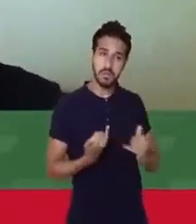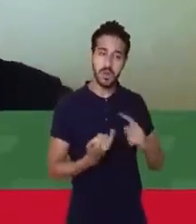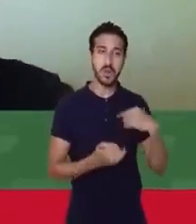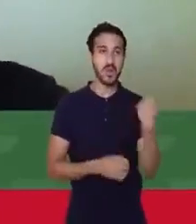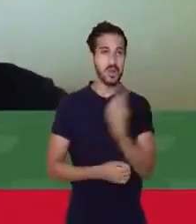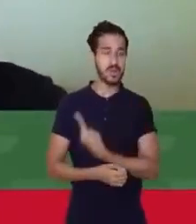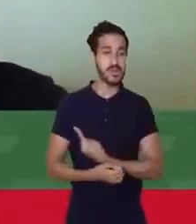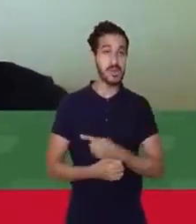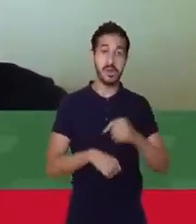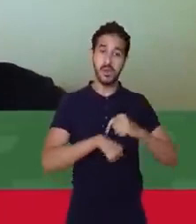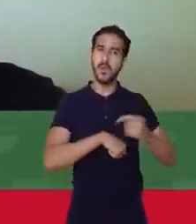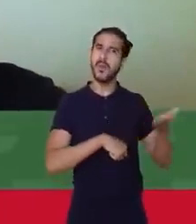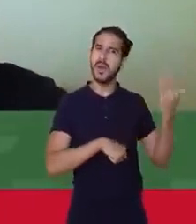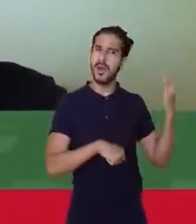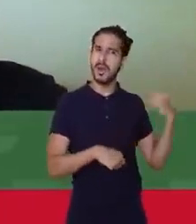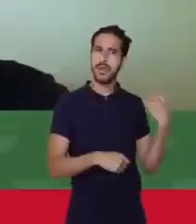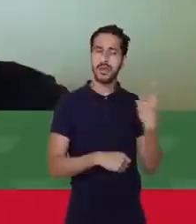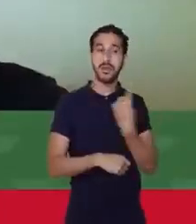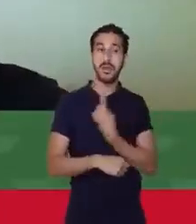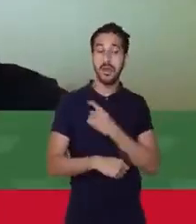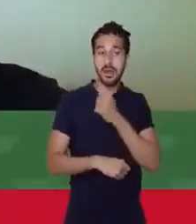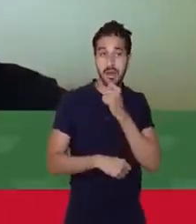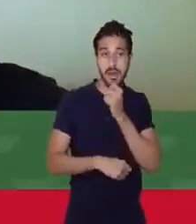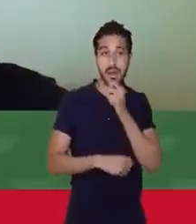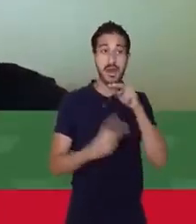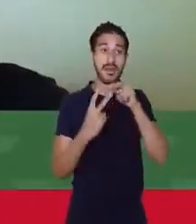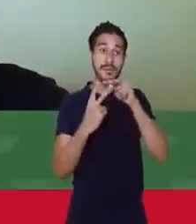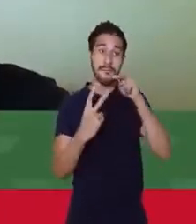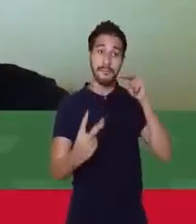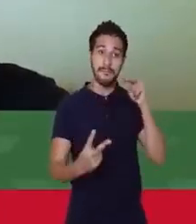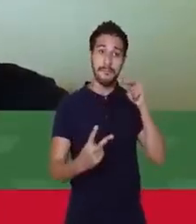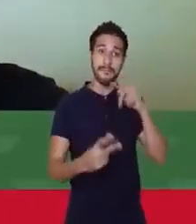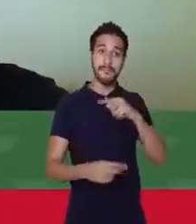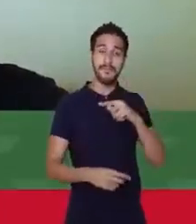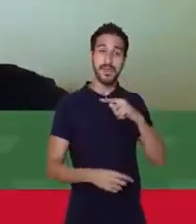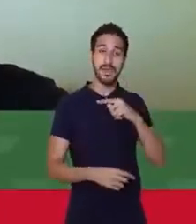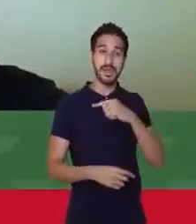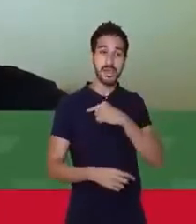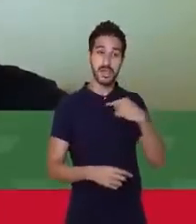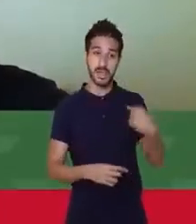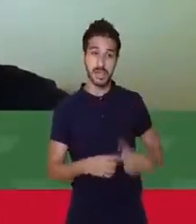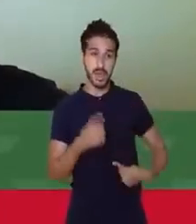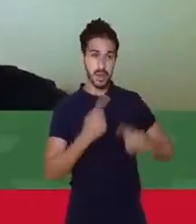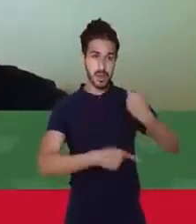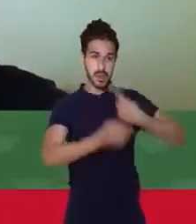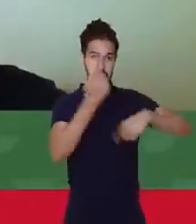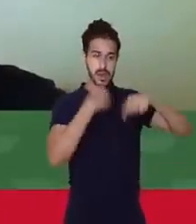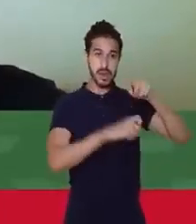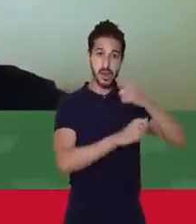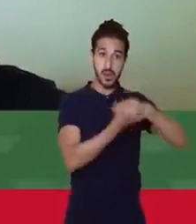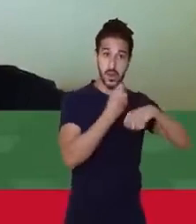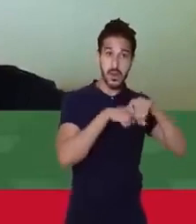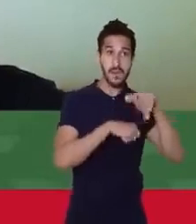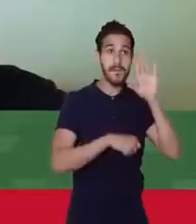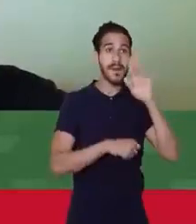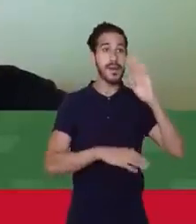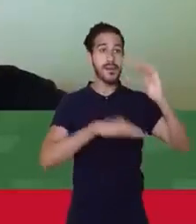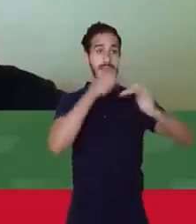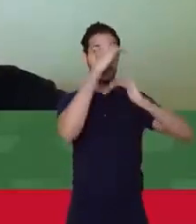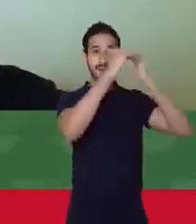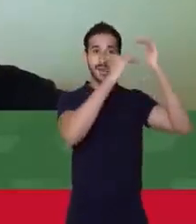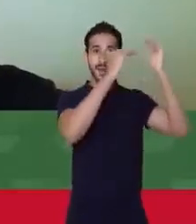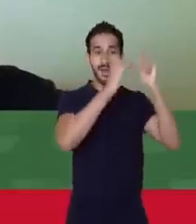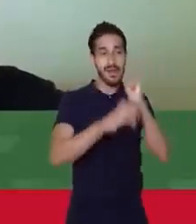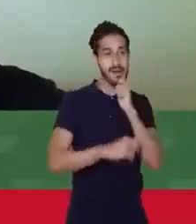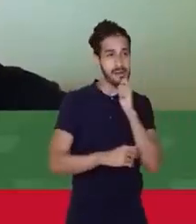nosso. Naquela época ainda, a perspectiva da China se transformar na economia mais desenvolvida